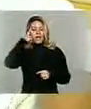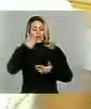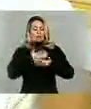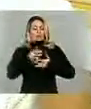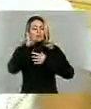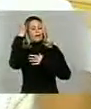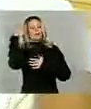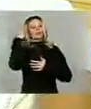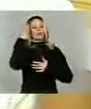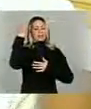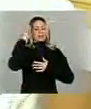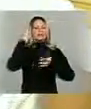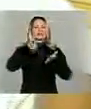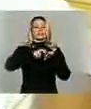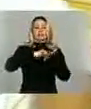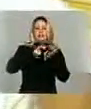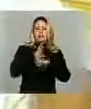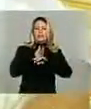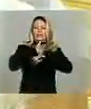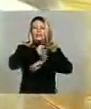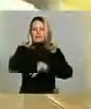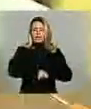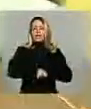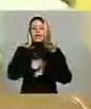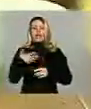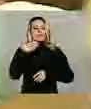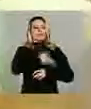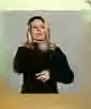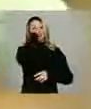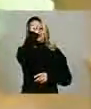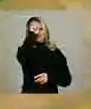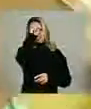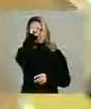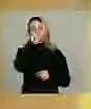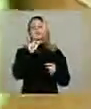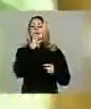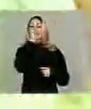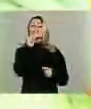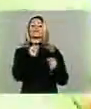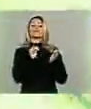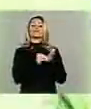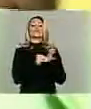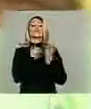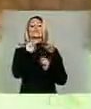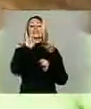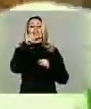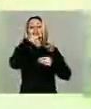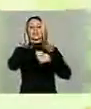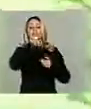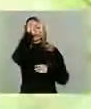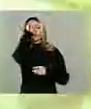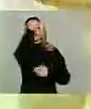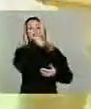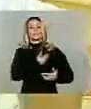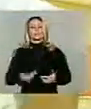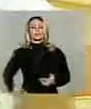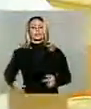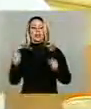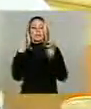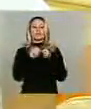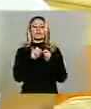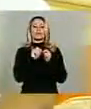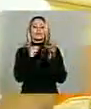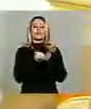mal, 1 da manhã, aí tive que vir para o hospital. O que você acha que falta na rede pública para dar maior assistência à gestante?